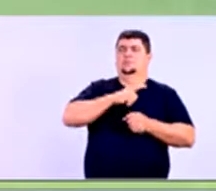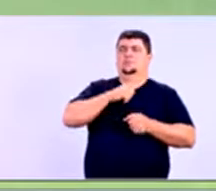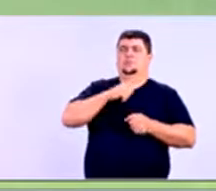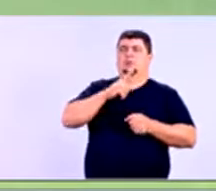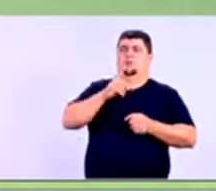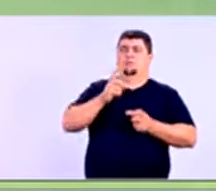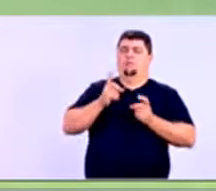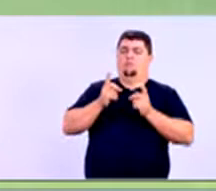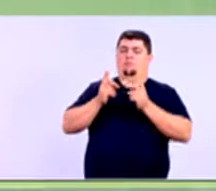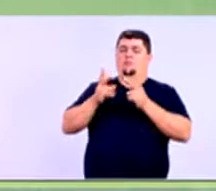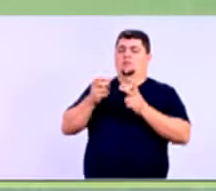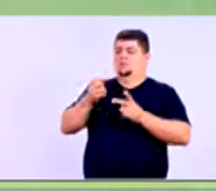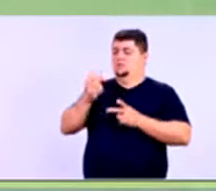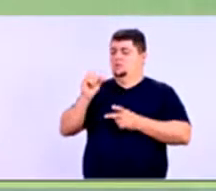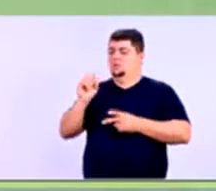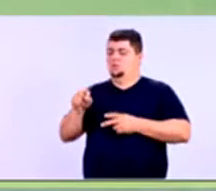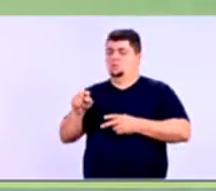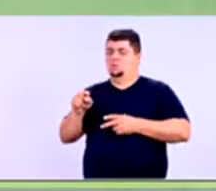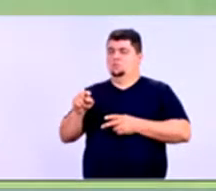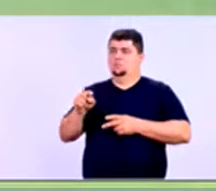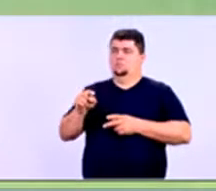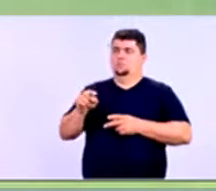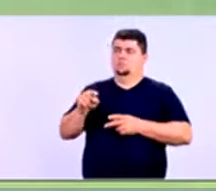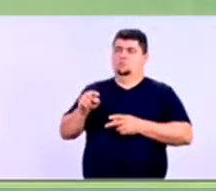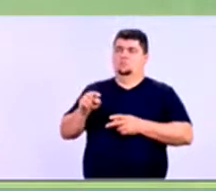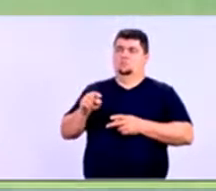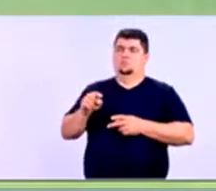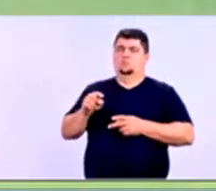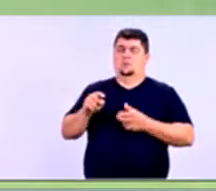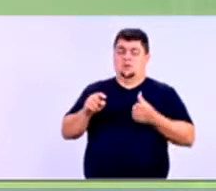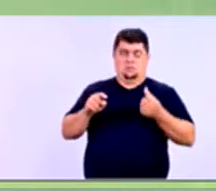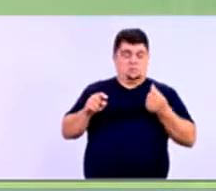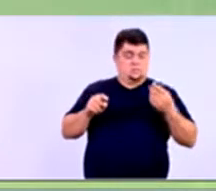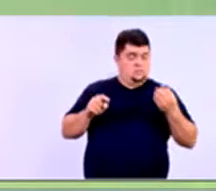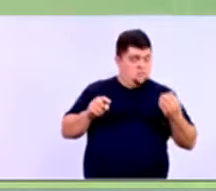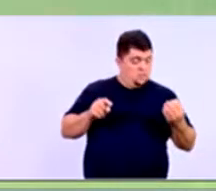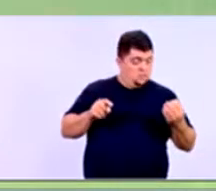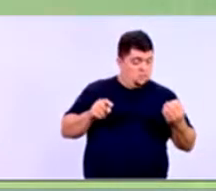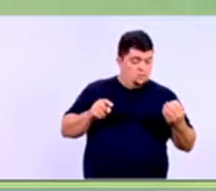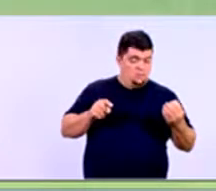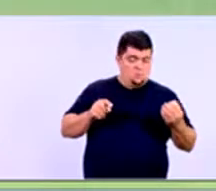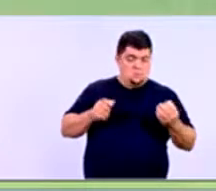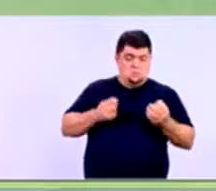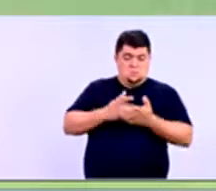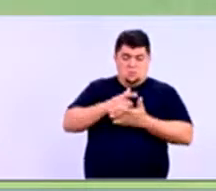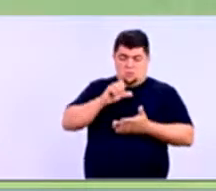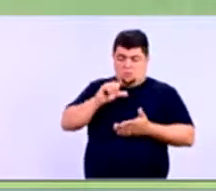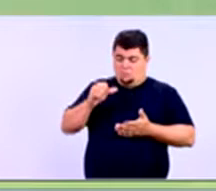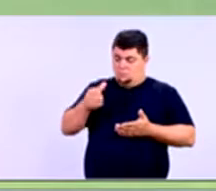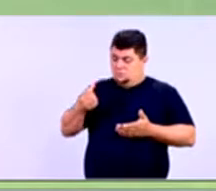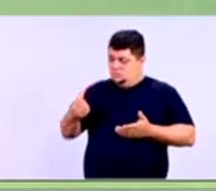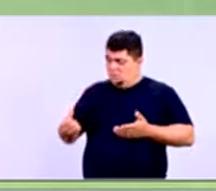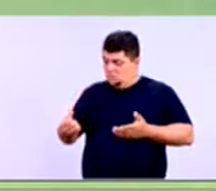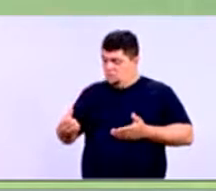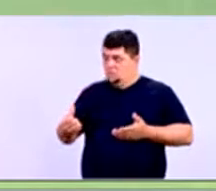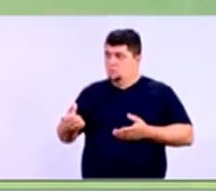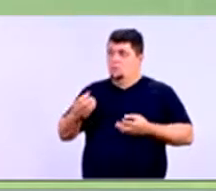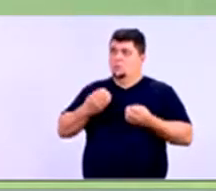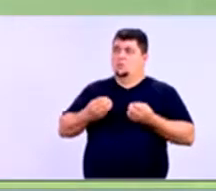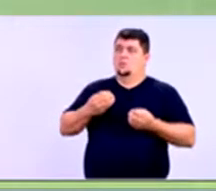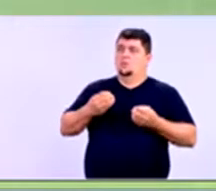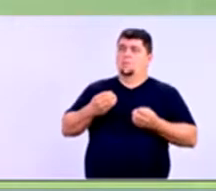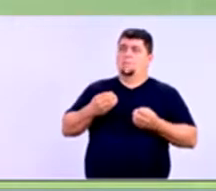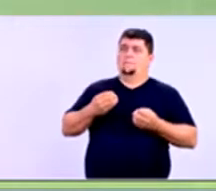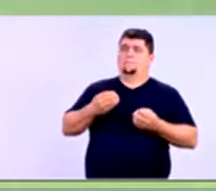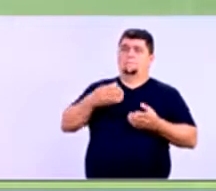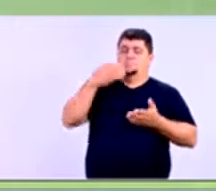valer somente 6 mil. Quer dizer, era 60 mil, passou a valer 6 mil, quer dizer